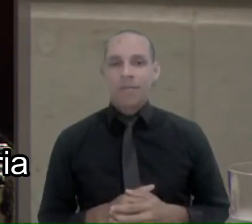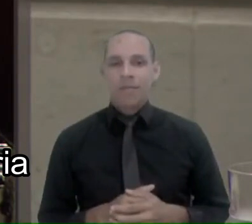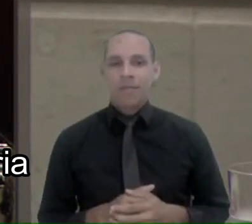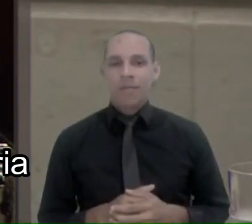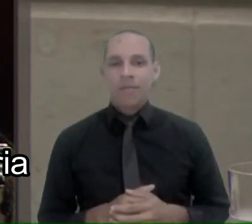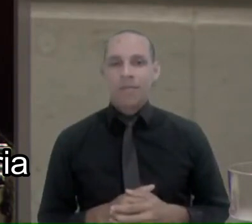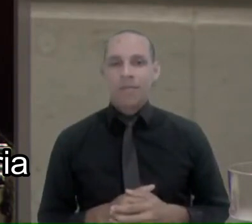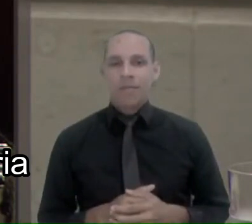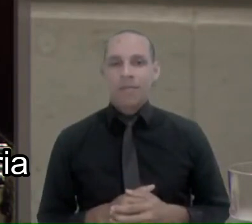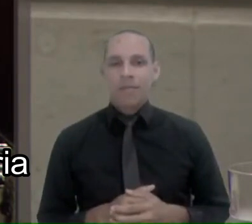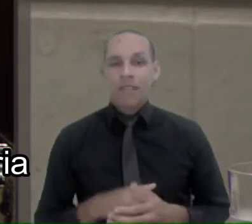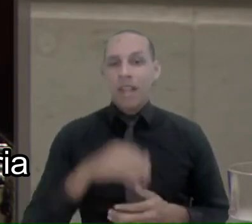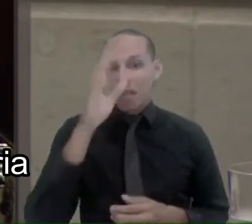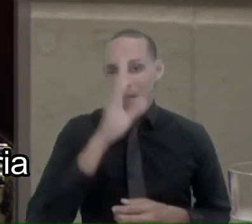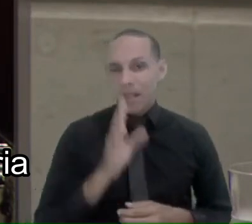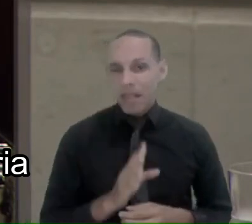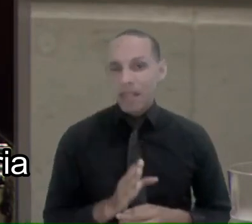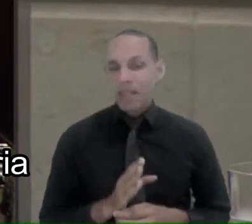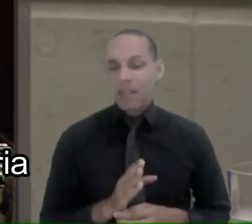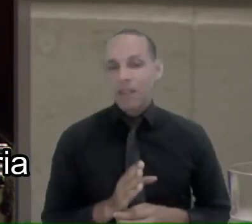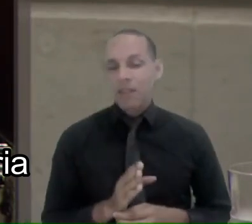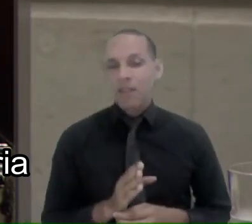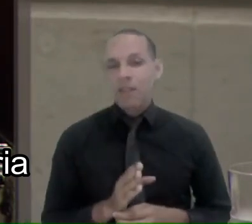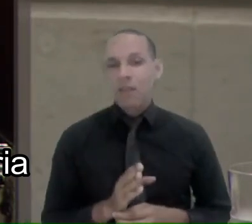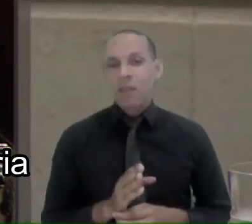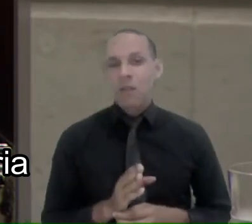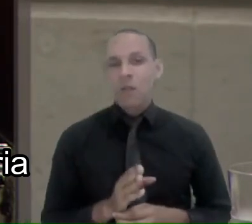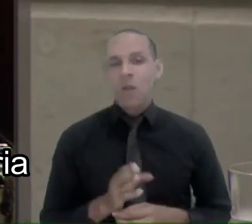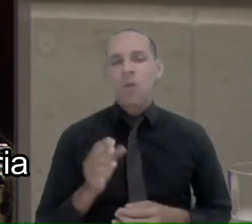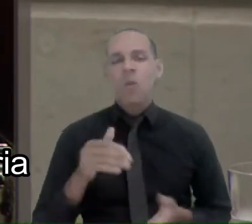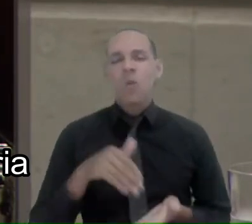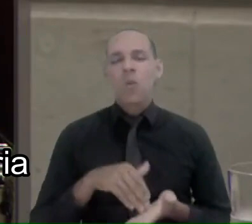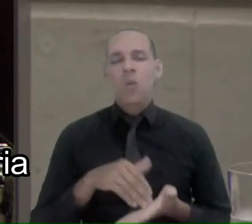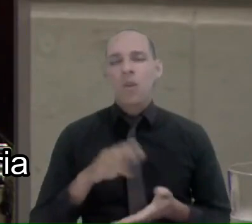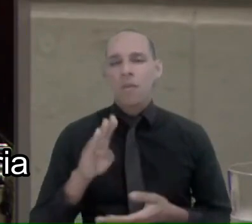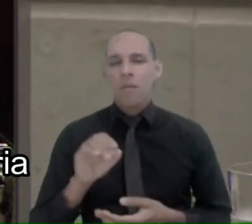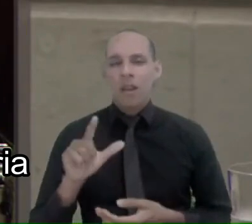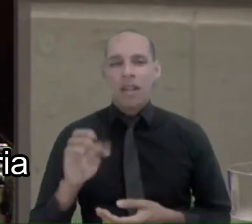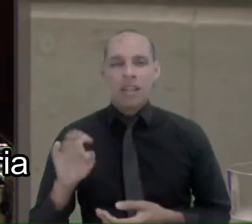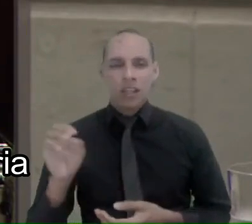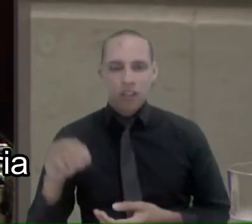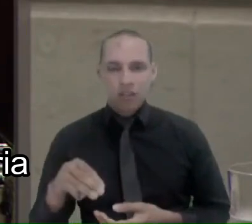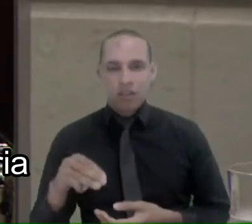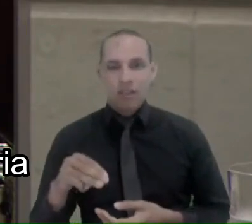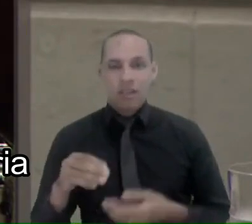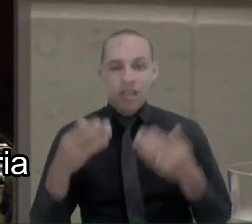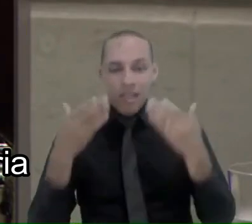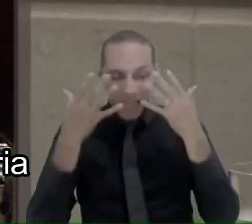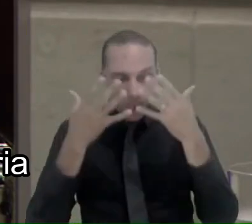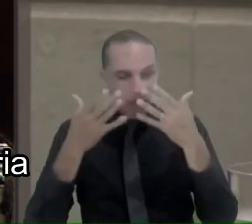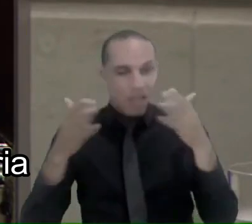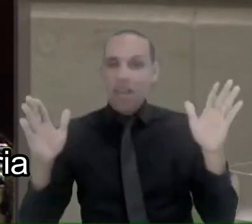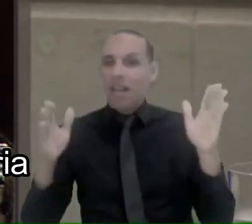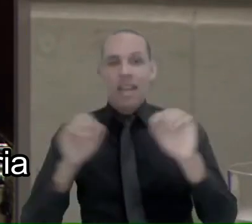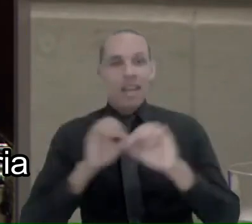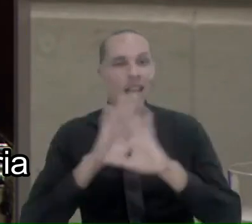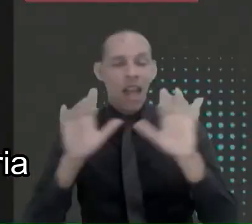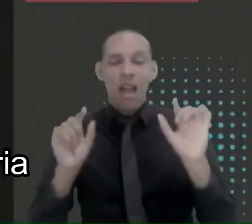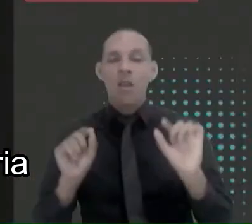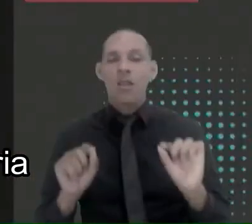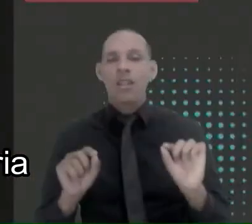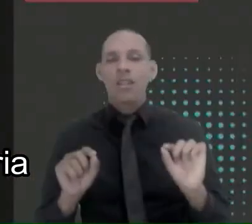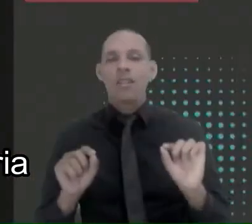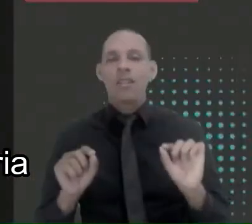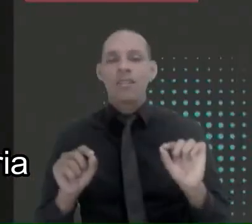No Brasil, o panorama dado pelo último boletim epidemiológico do Ministério da Saúde escancara que o estado do Rio de